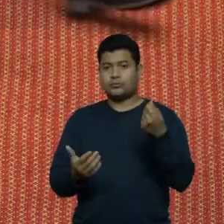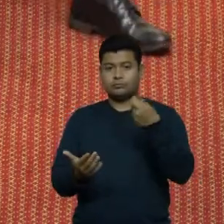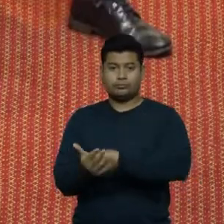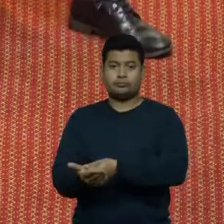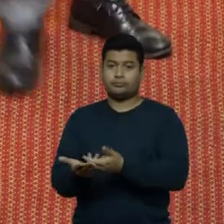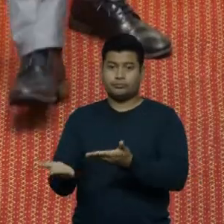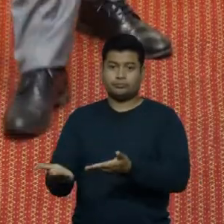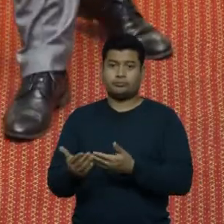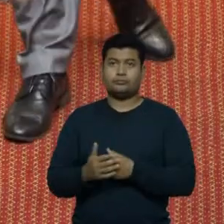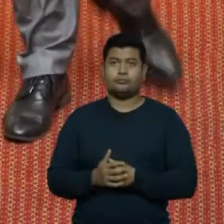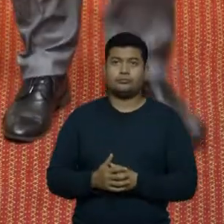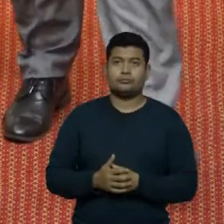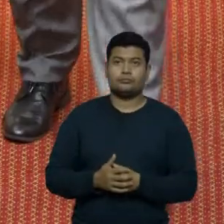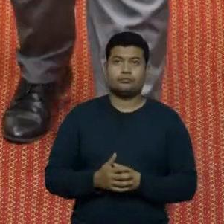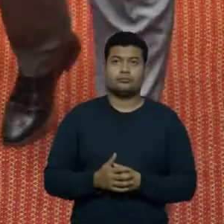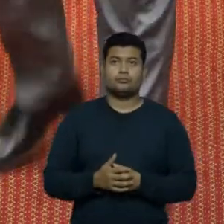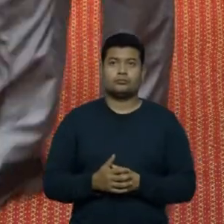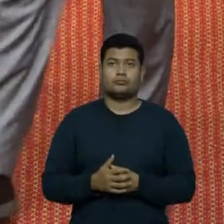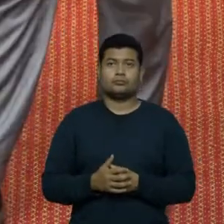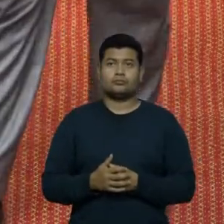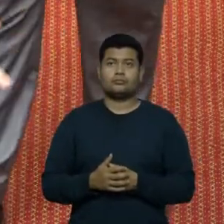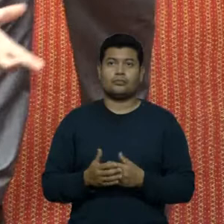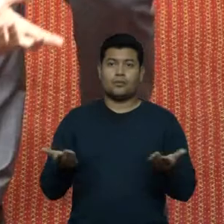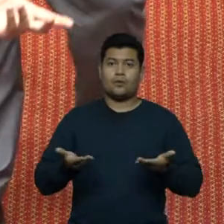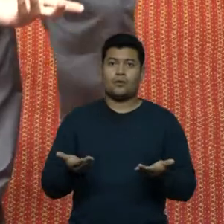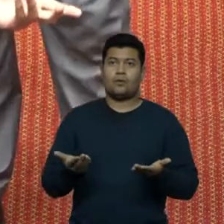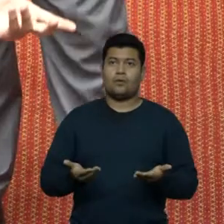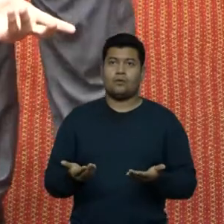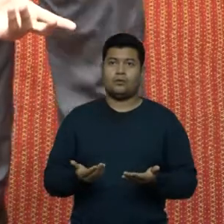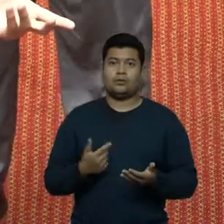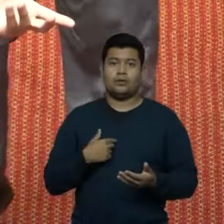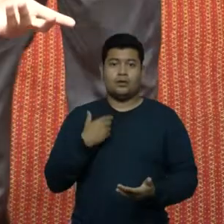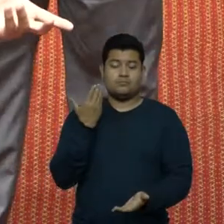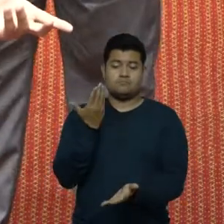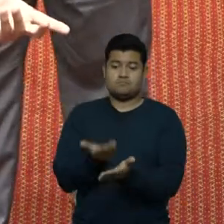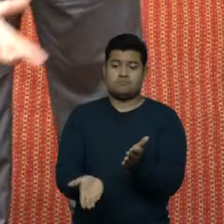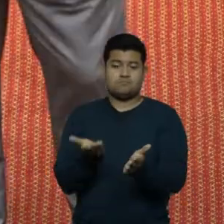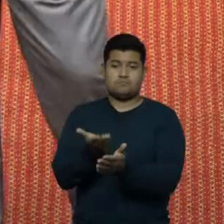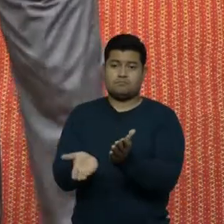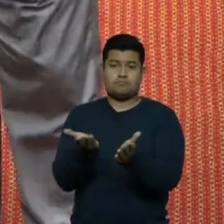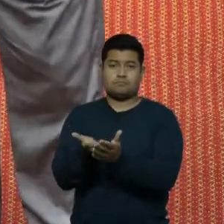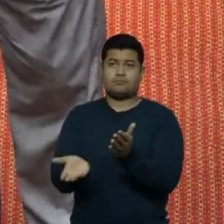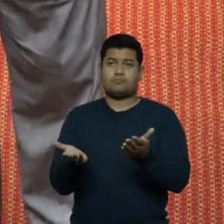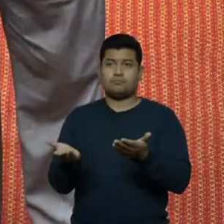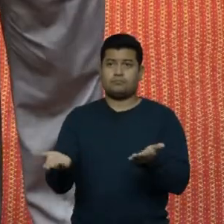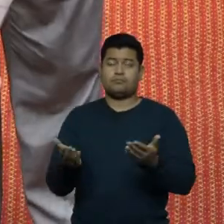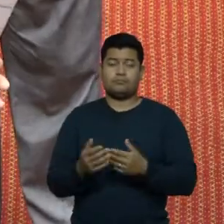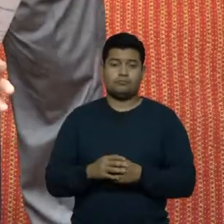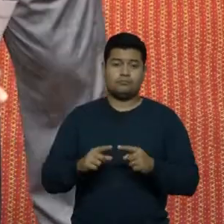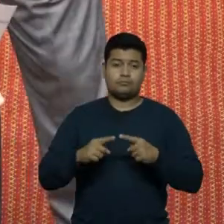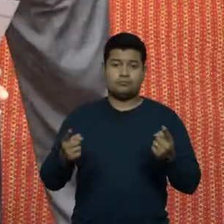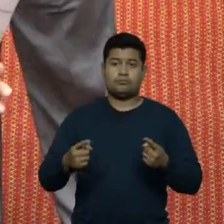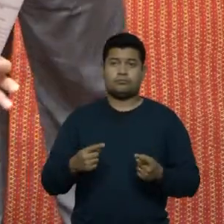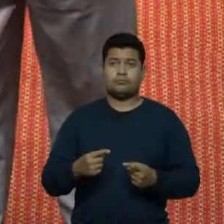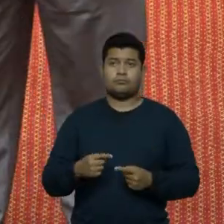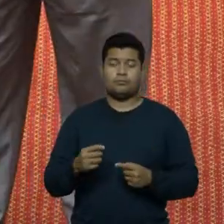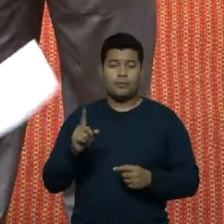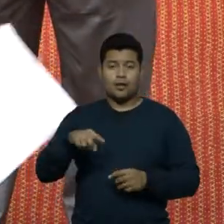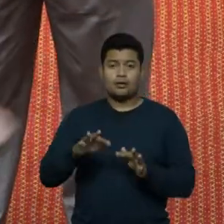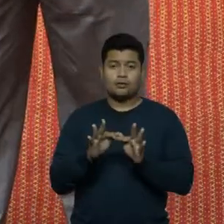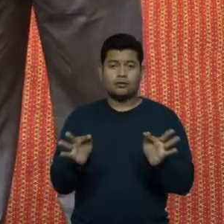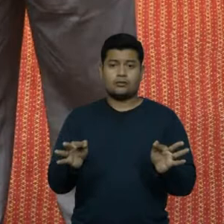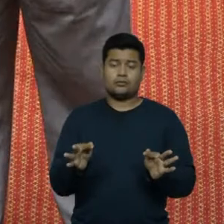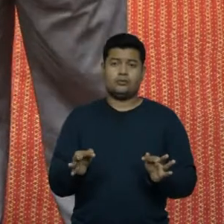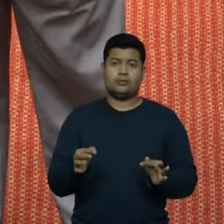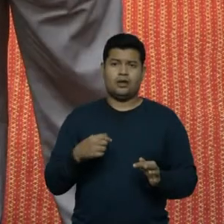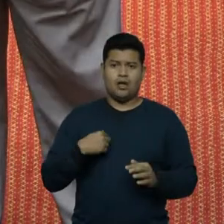compensar quando vende um insumo hoje em dia esses créditos eles se perdem no caminho Então é ele é o simples a verdade não tem nenhum